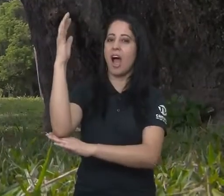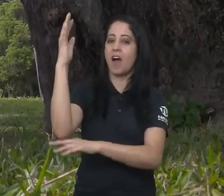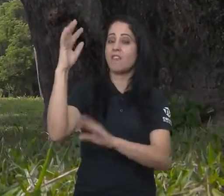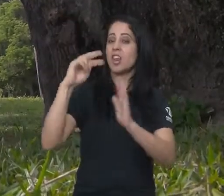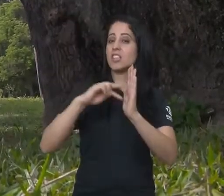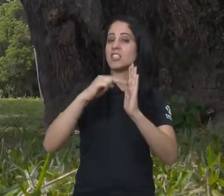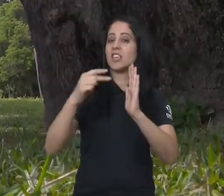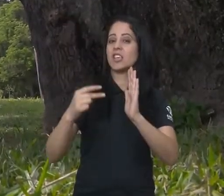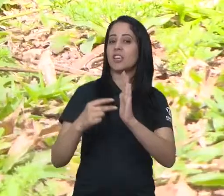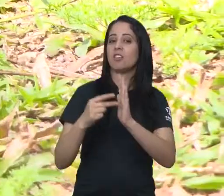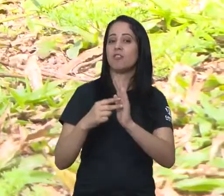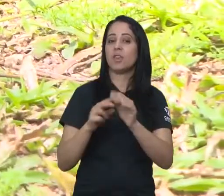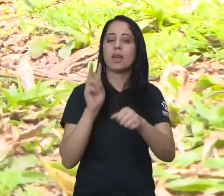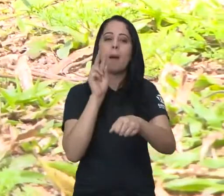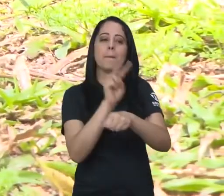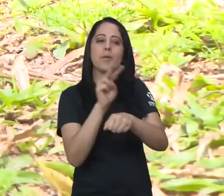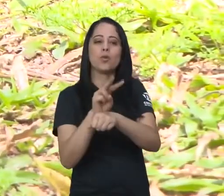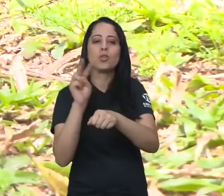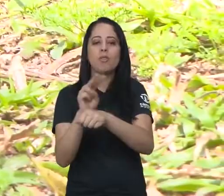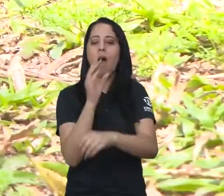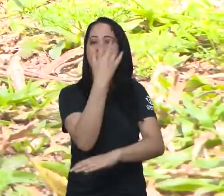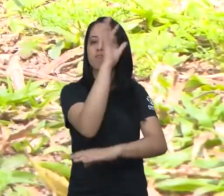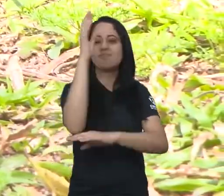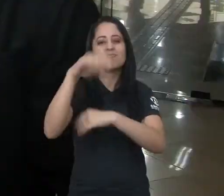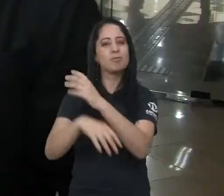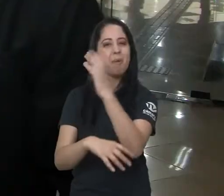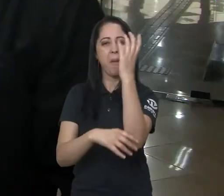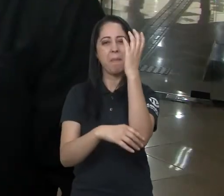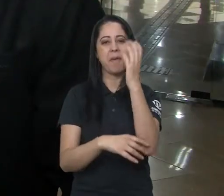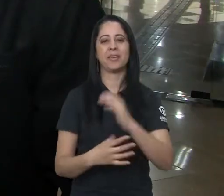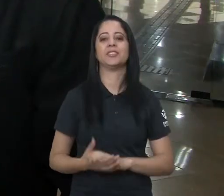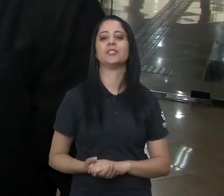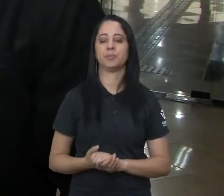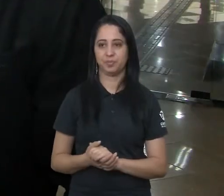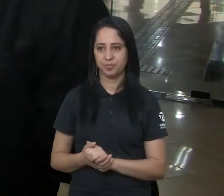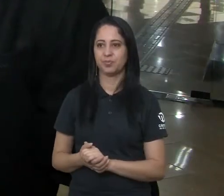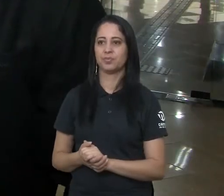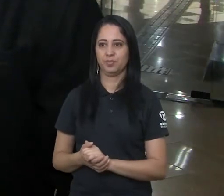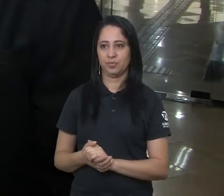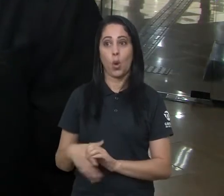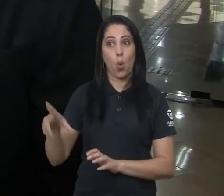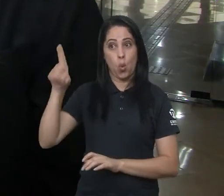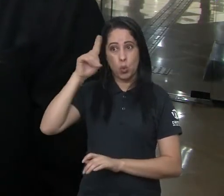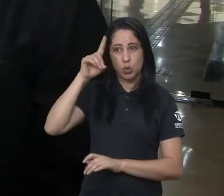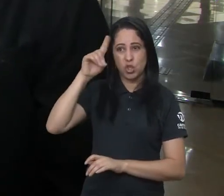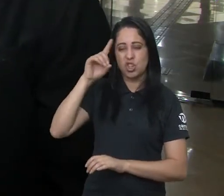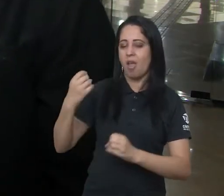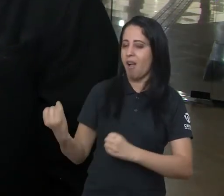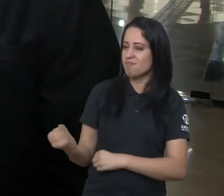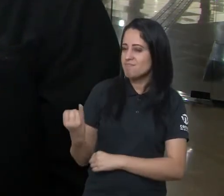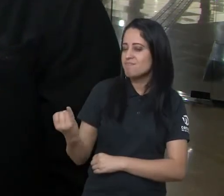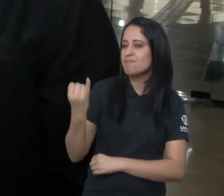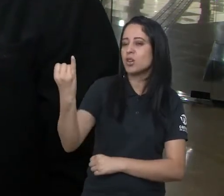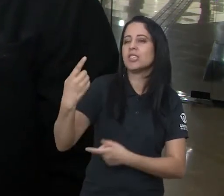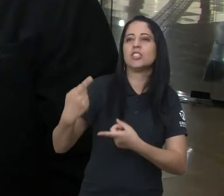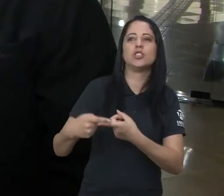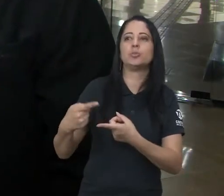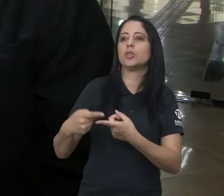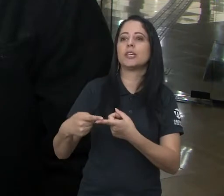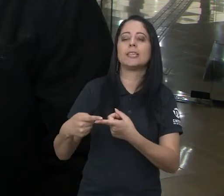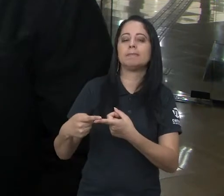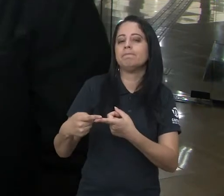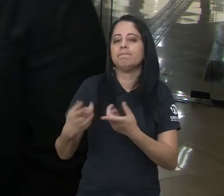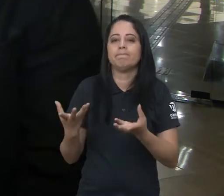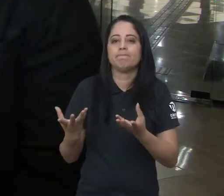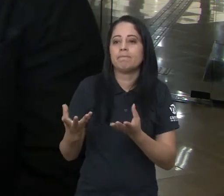práticas de preservação e proteção do meio ambiente. Olha, essa data ela é muito importante porque ela traz,